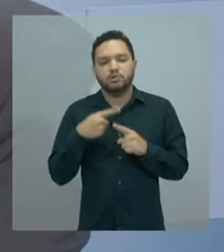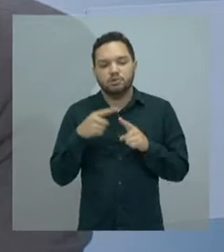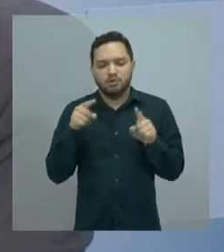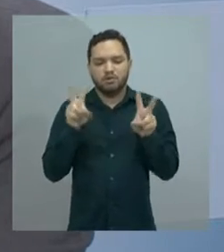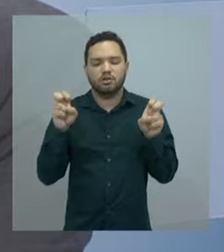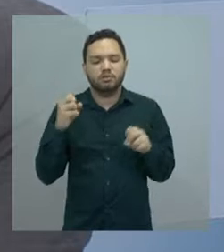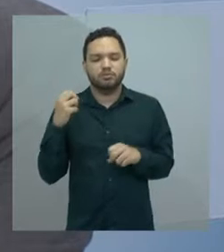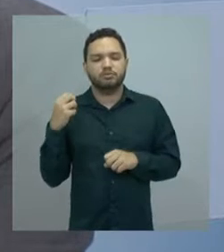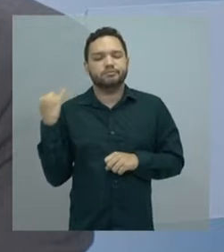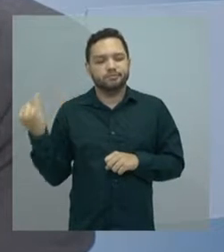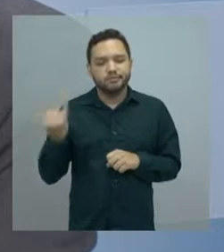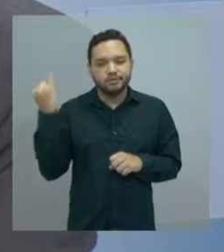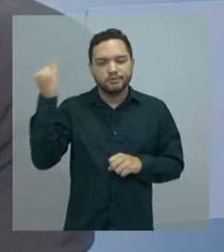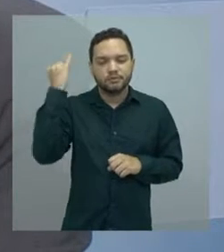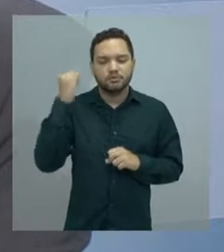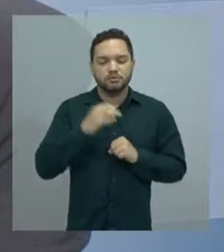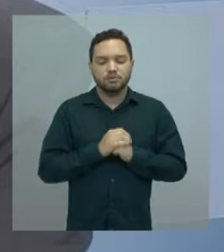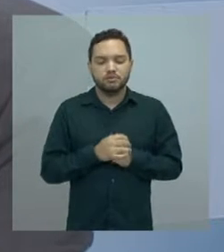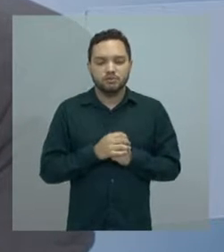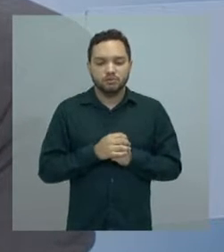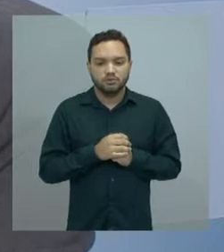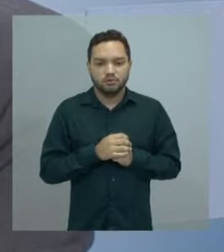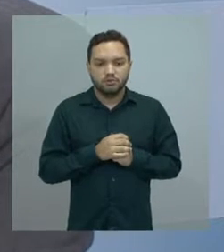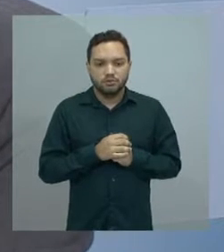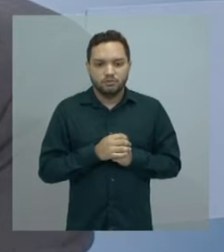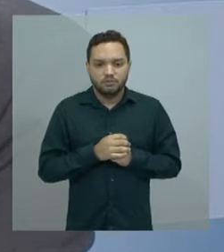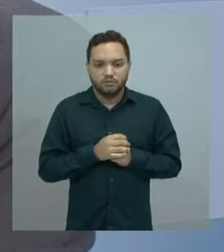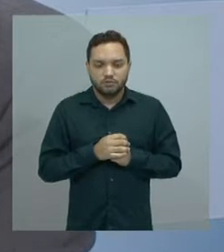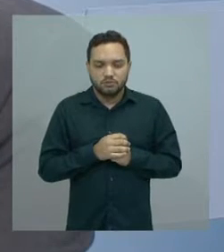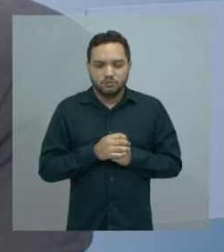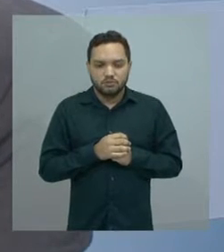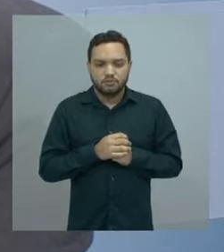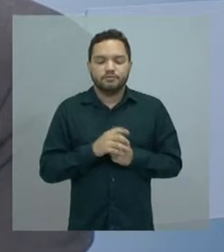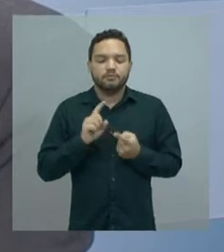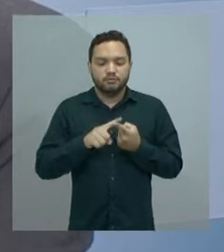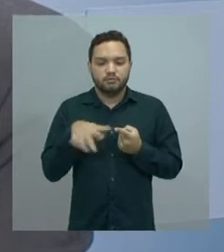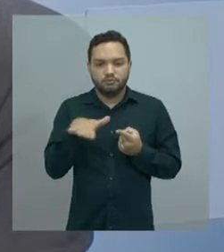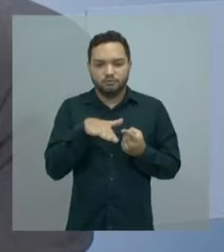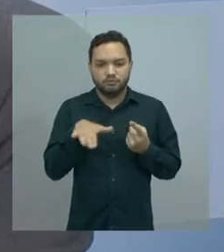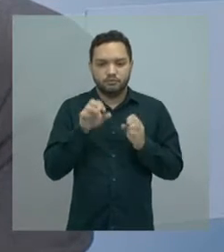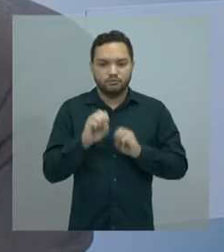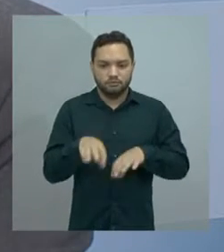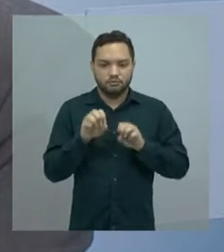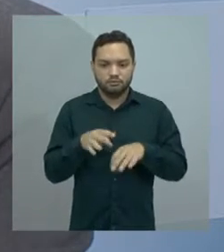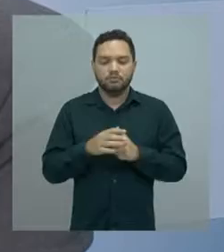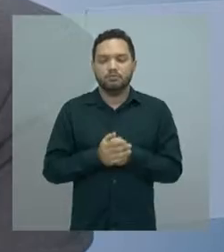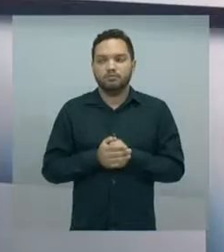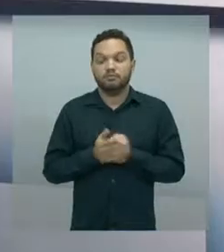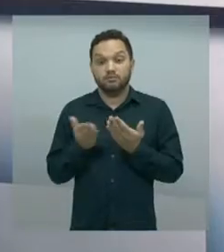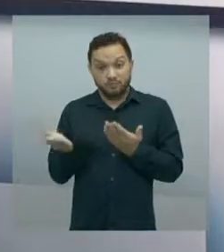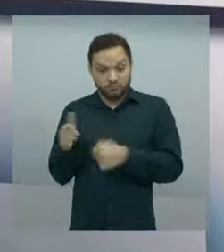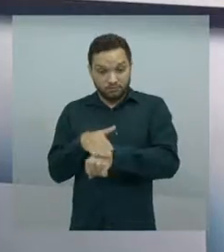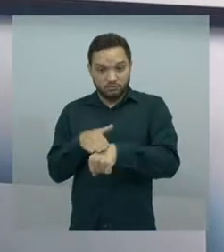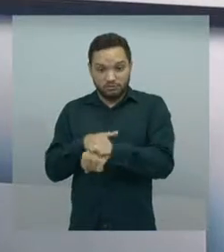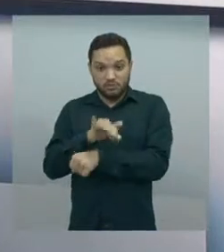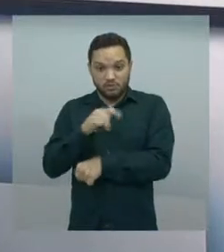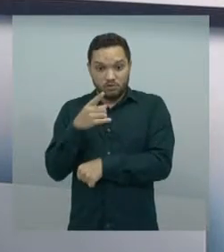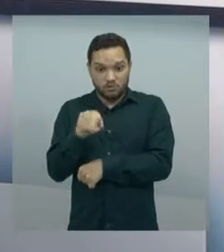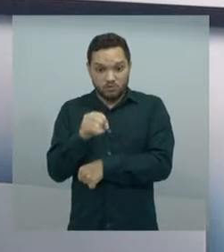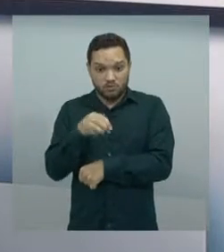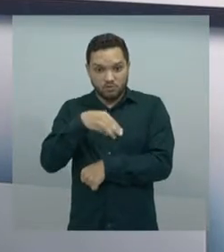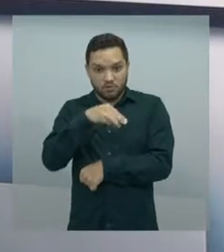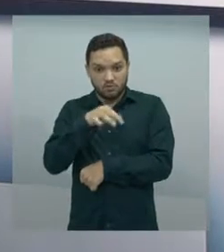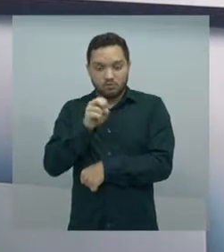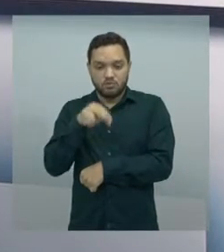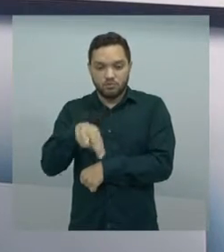preocupante, né? Que as pessoas têm com a saúde. E com a educação. E com a educação. Eu conversei com o doutor João Milton Cunha